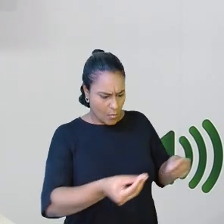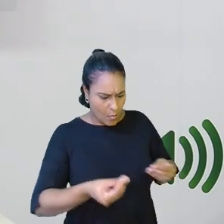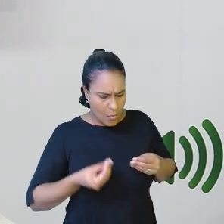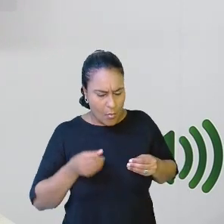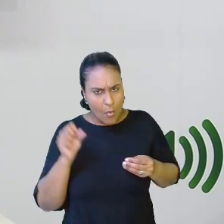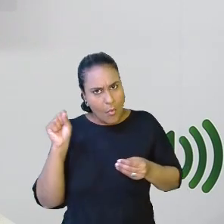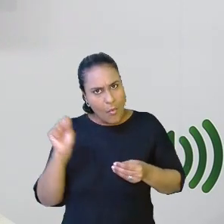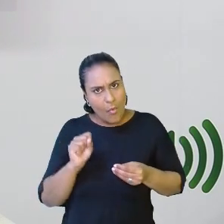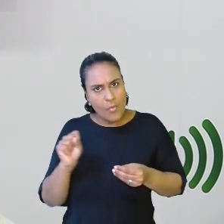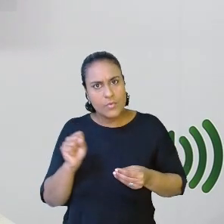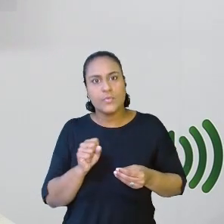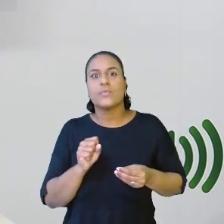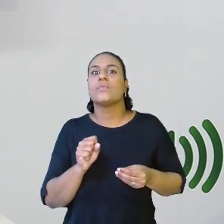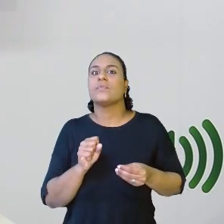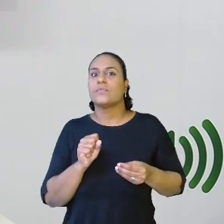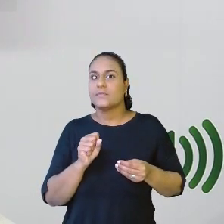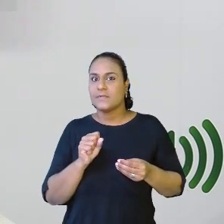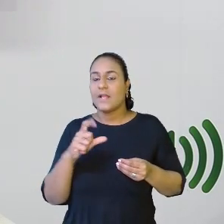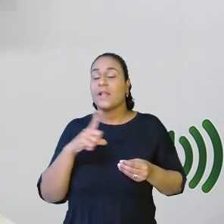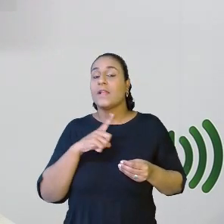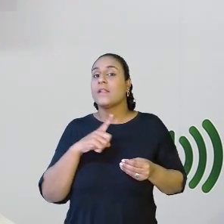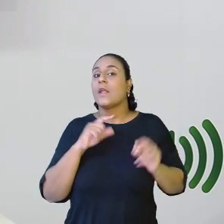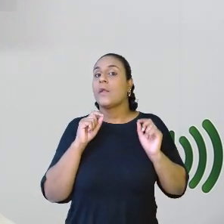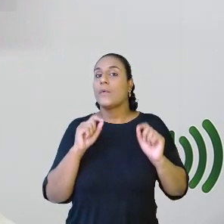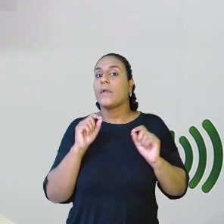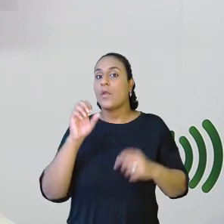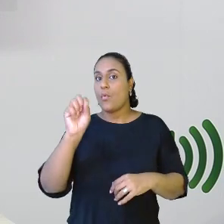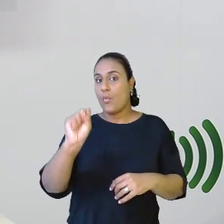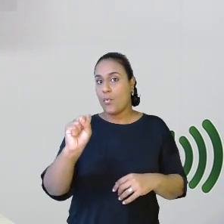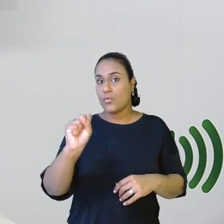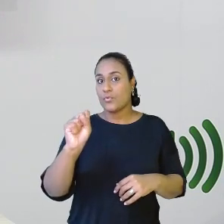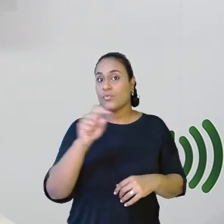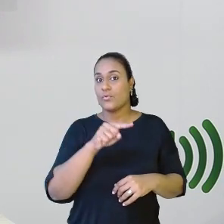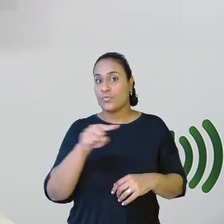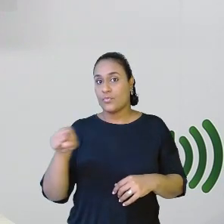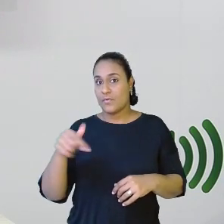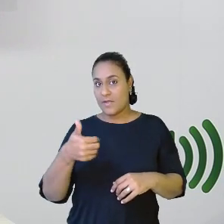partes das 10, ele ficou com 8 quê? 8